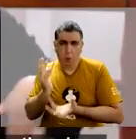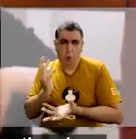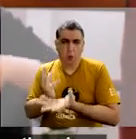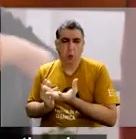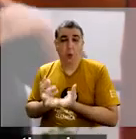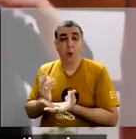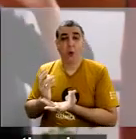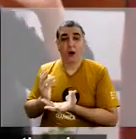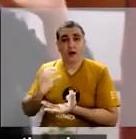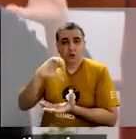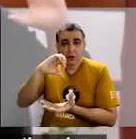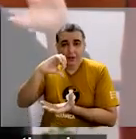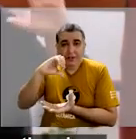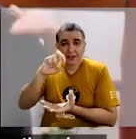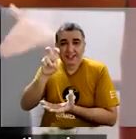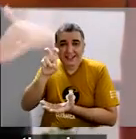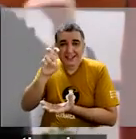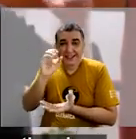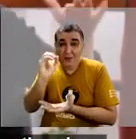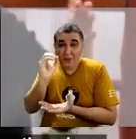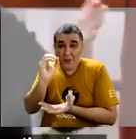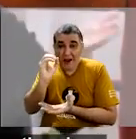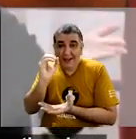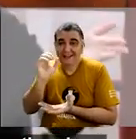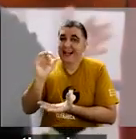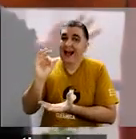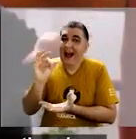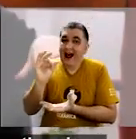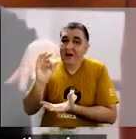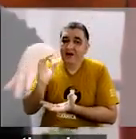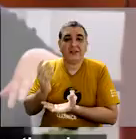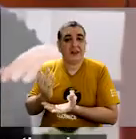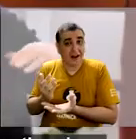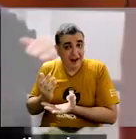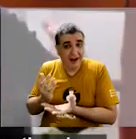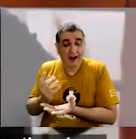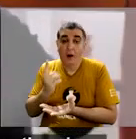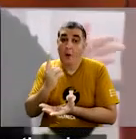uma queima vertiginosa, até